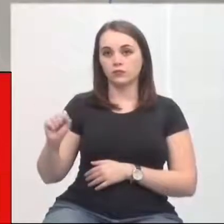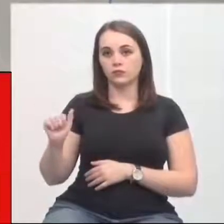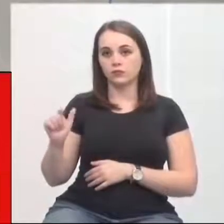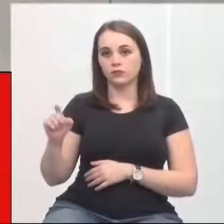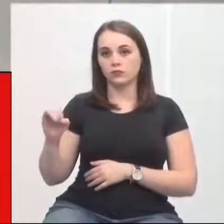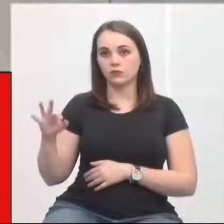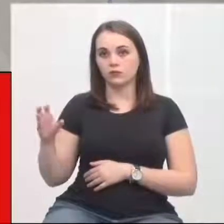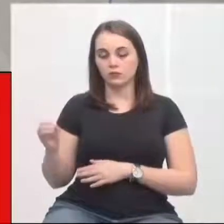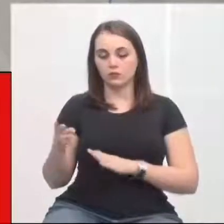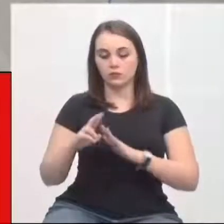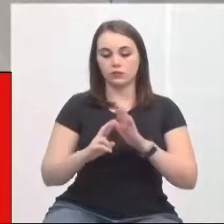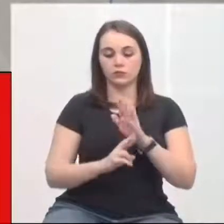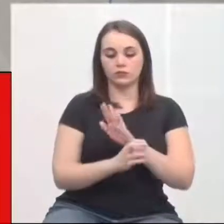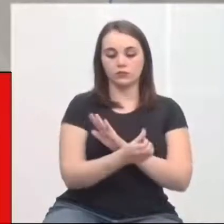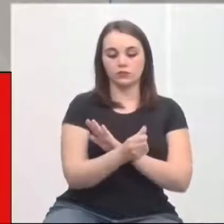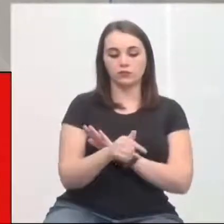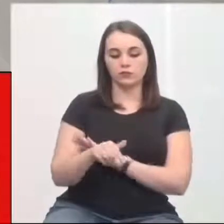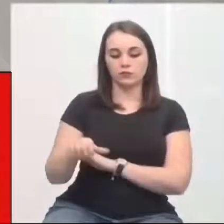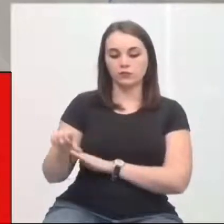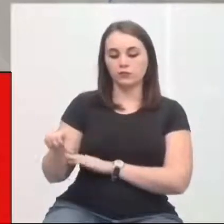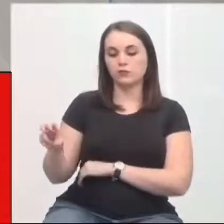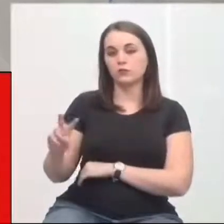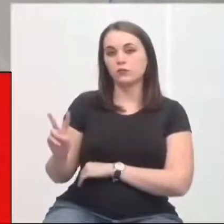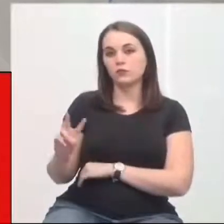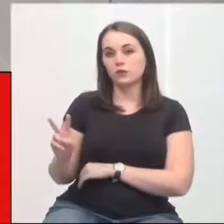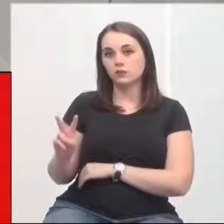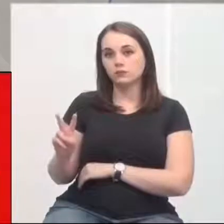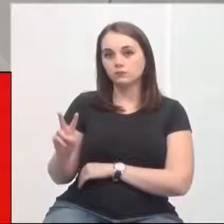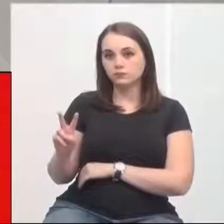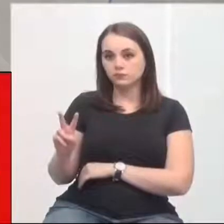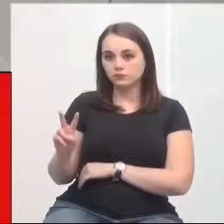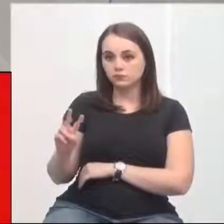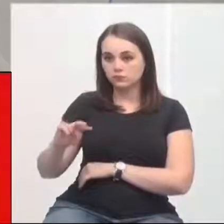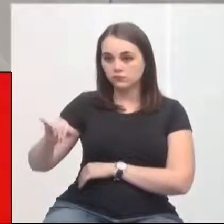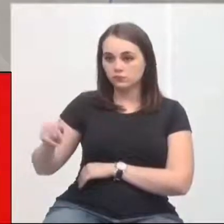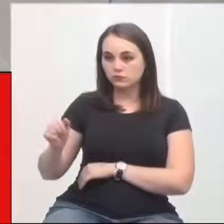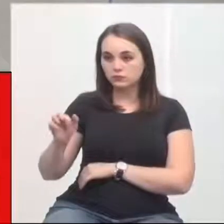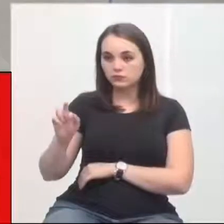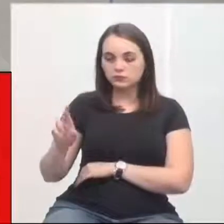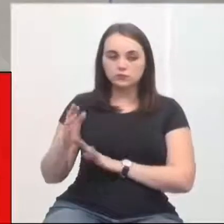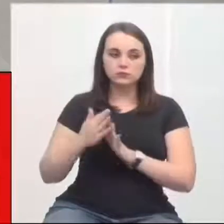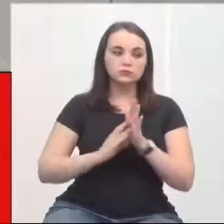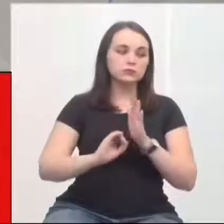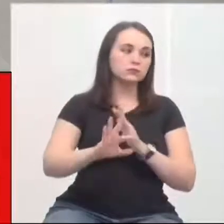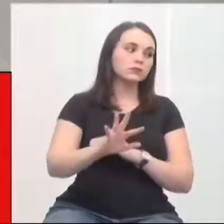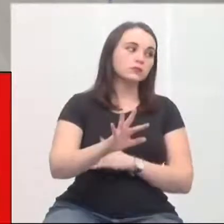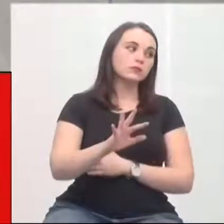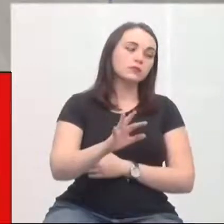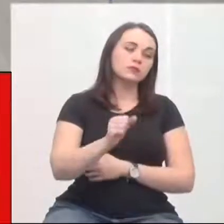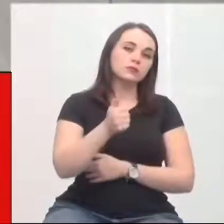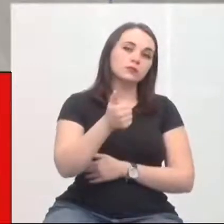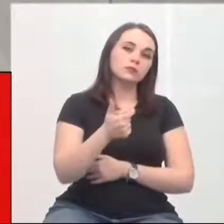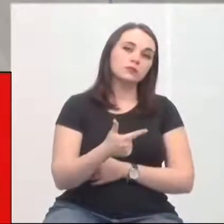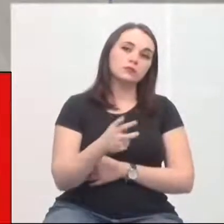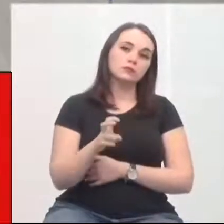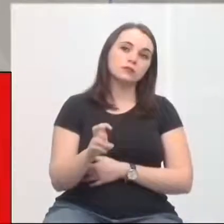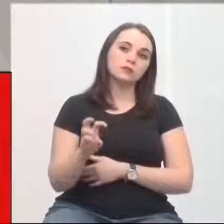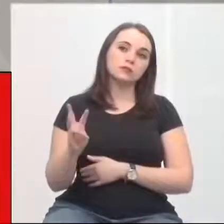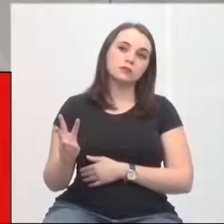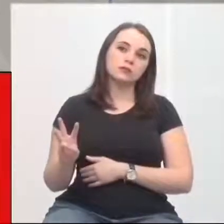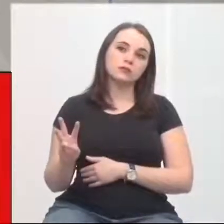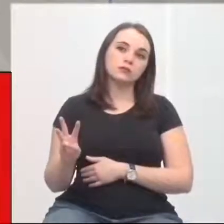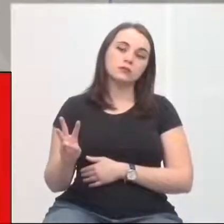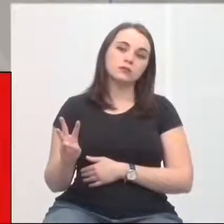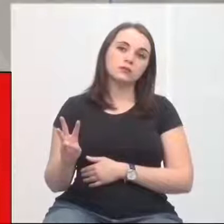Lima. Requerimento 679/2021, de autoria do vereador Jair Alexandre. Indicações 1253,